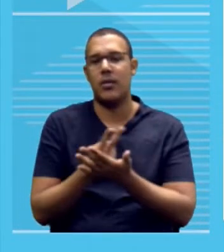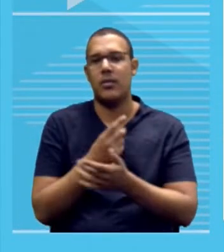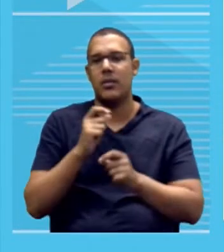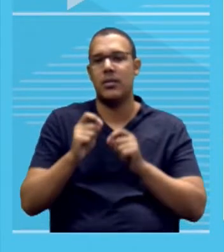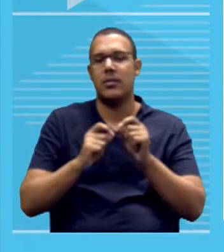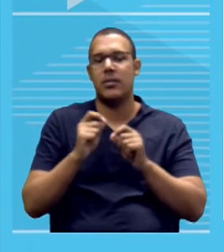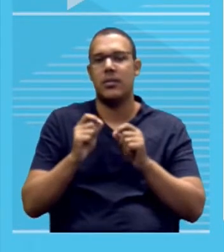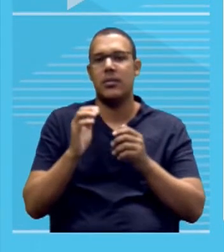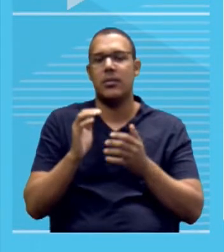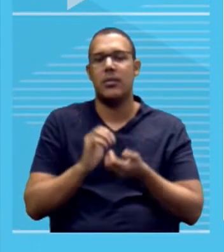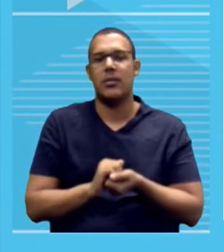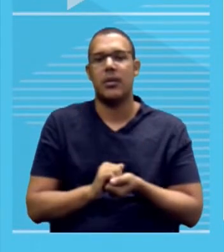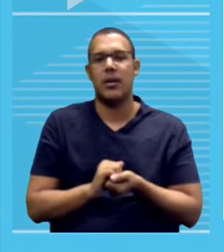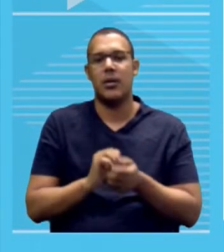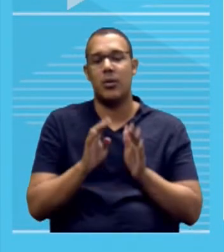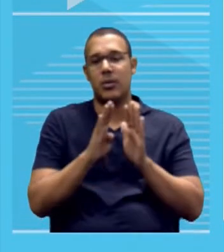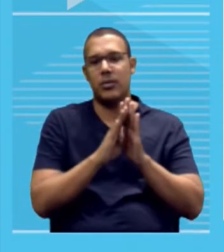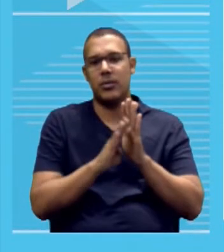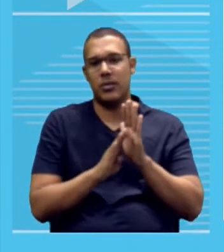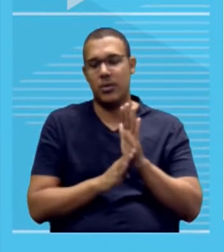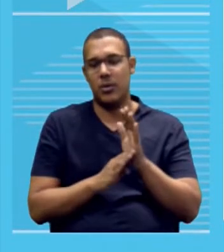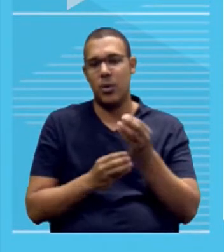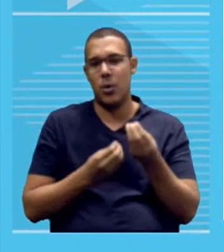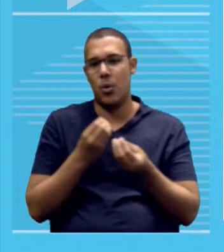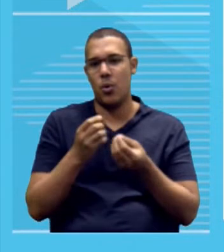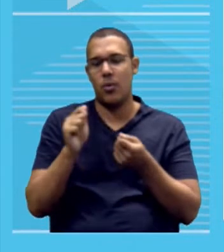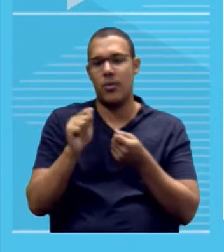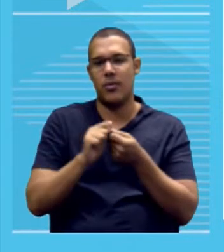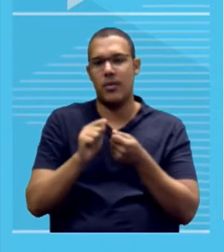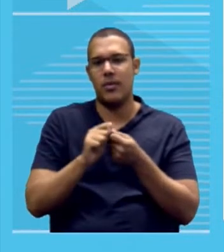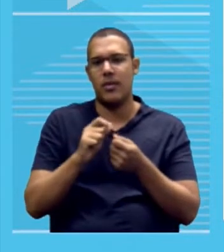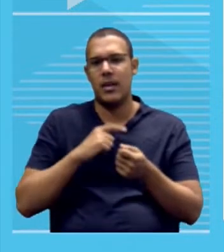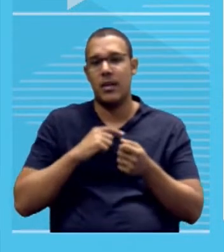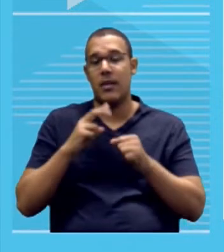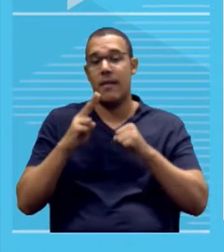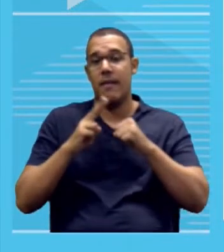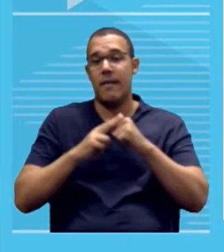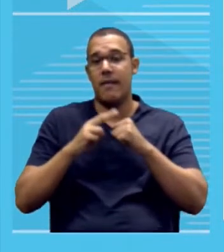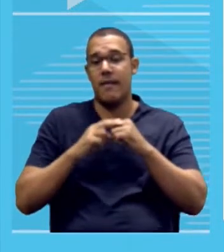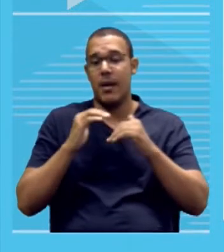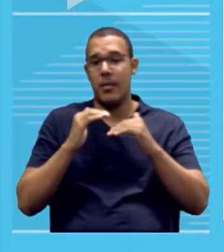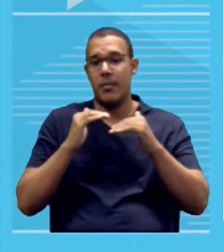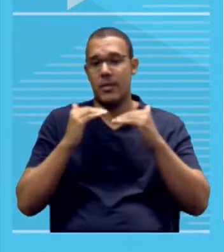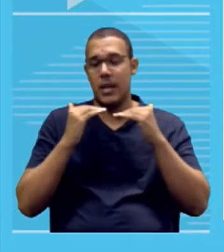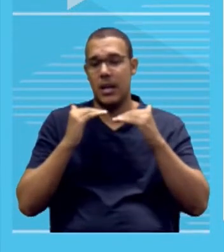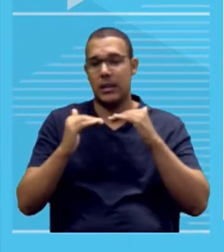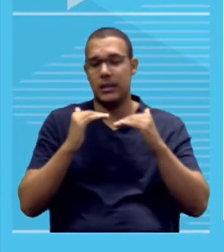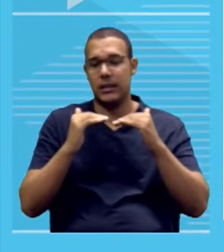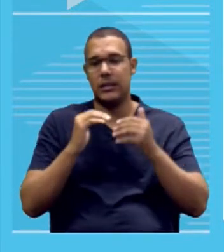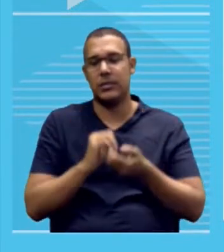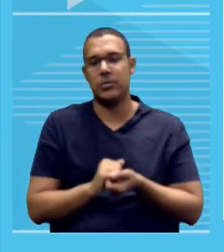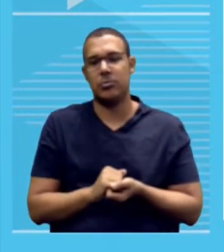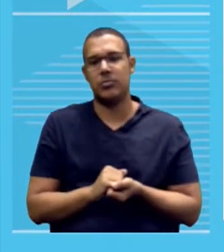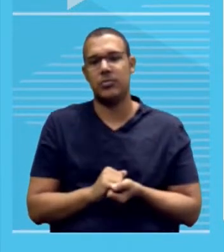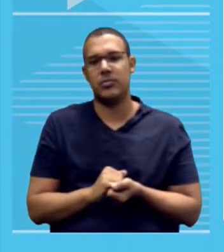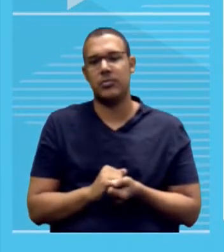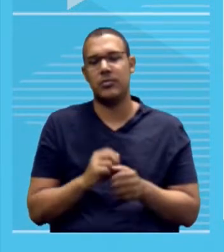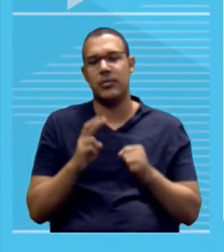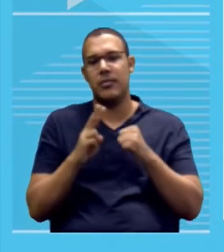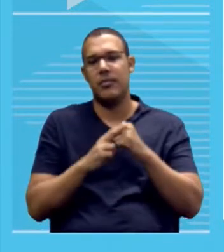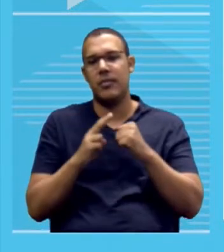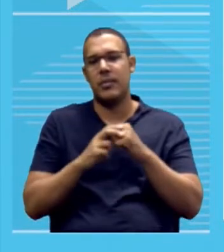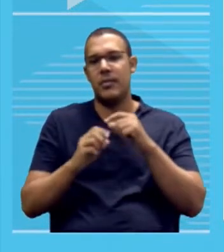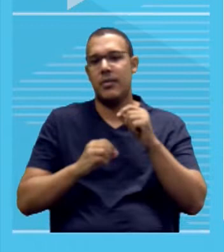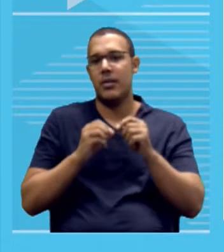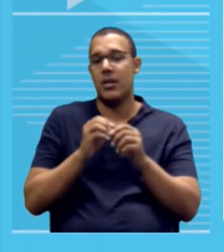específicos modo de preparo vai trazer o quê verbos verbos de ação por exemplo vai trazer verbo que vai te